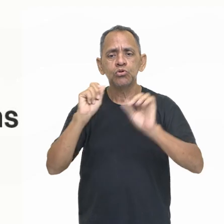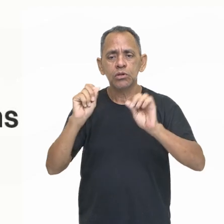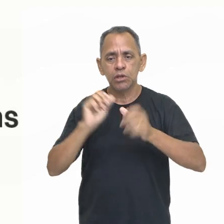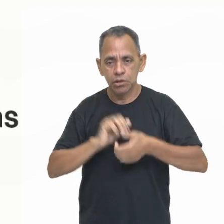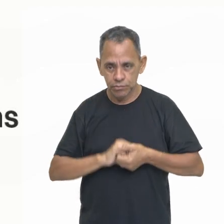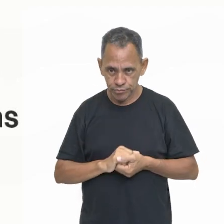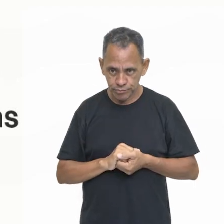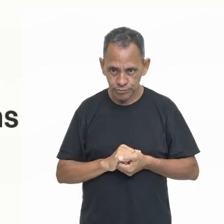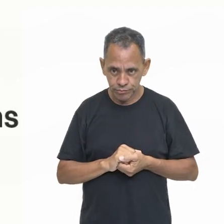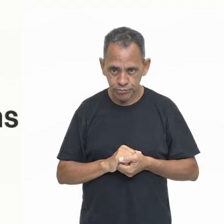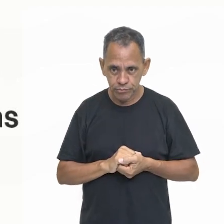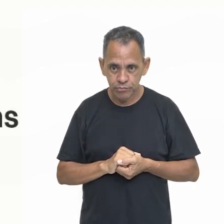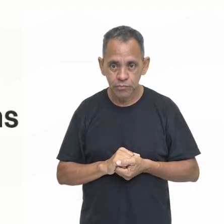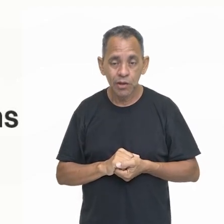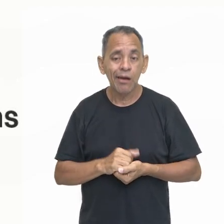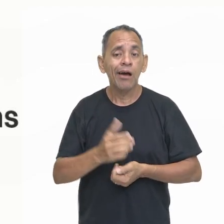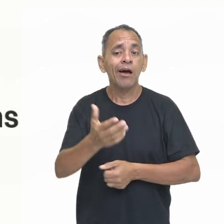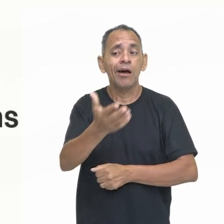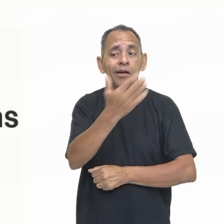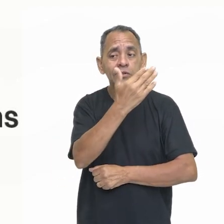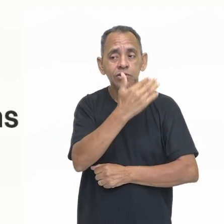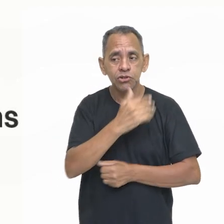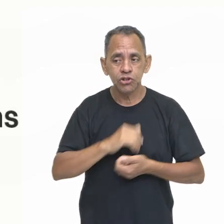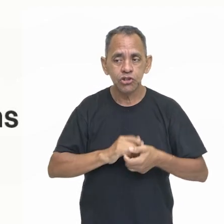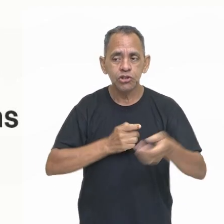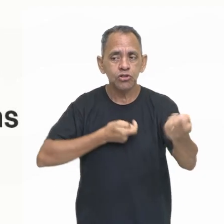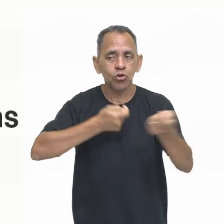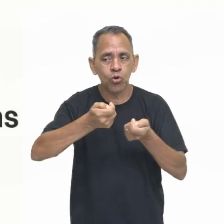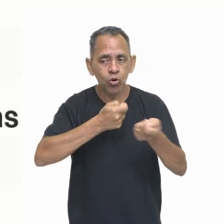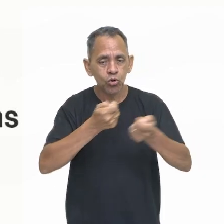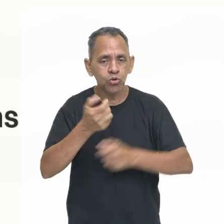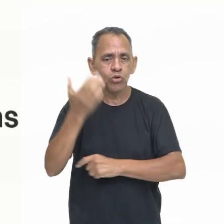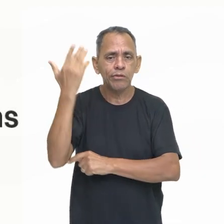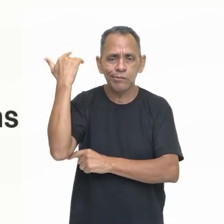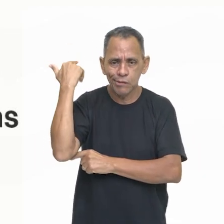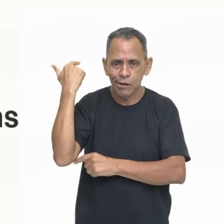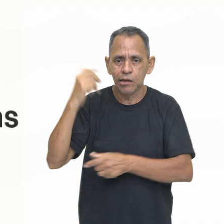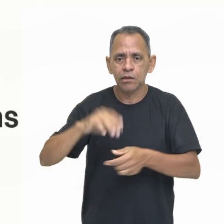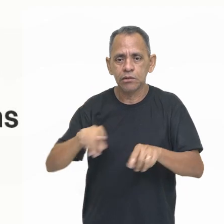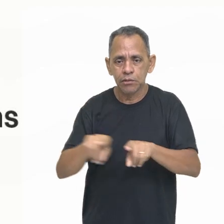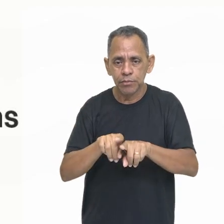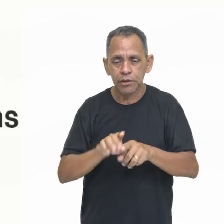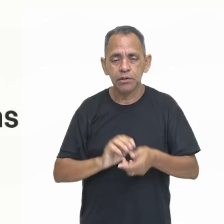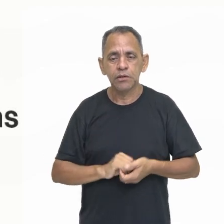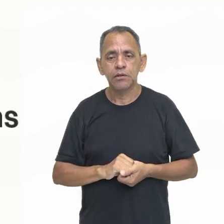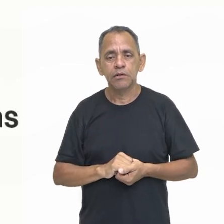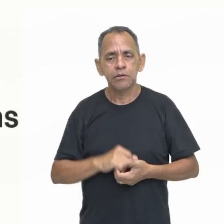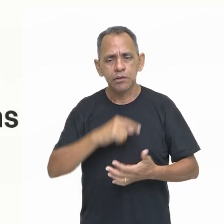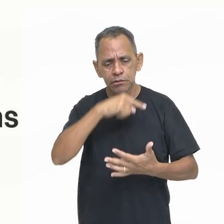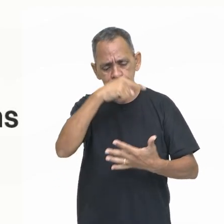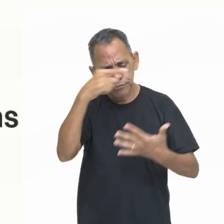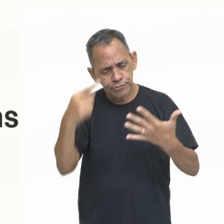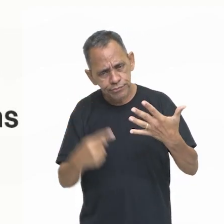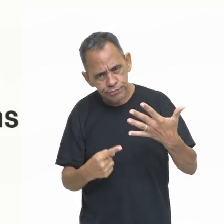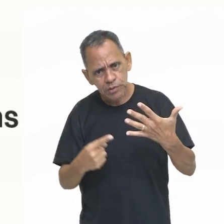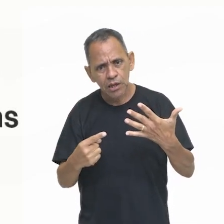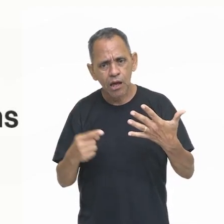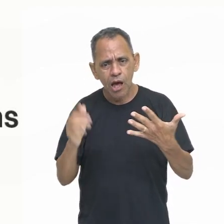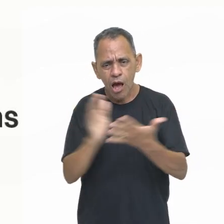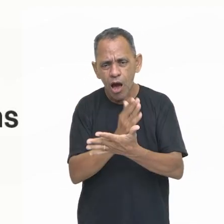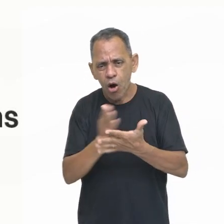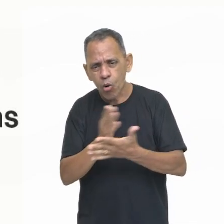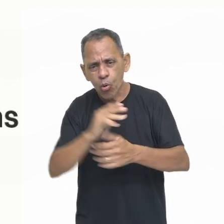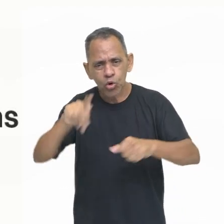ou velha ordem mundial, até então vigente. Nessa configuração, alguns dos antigos